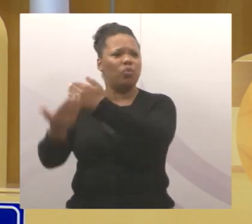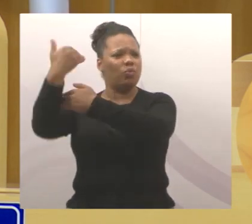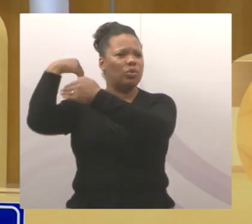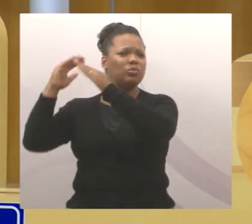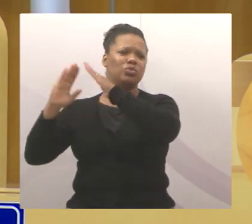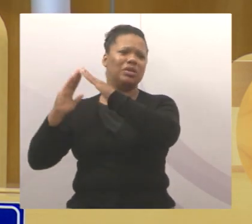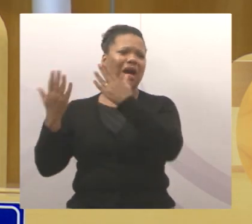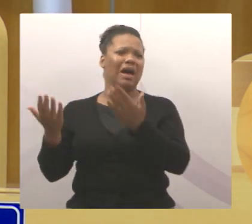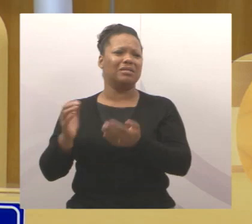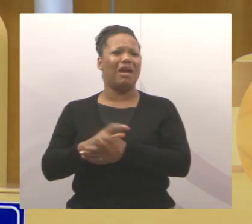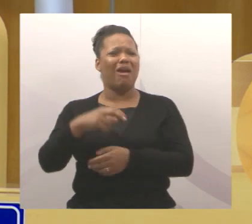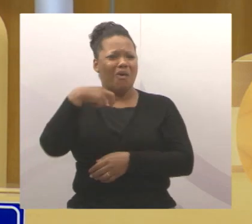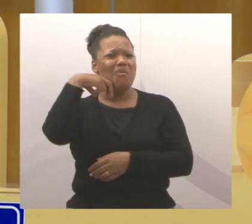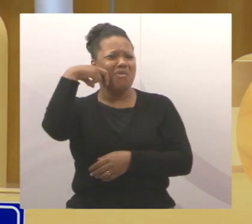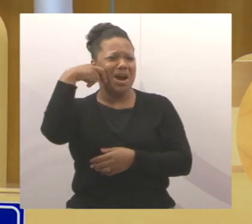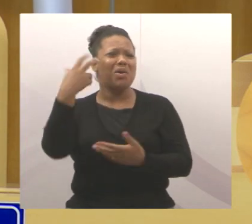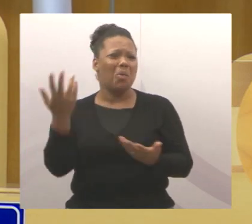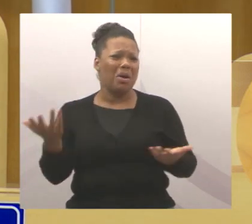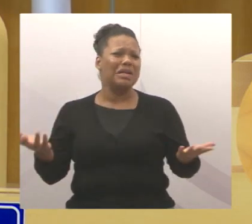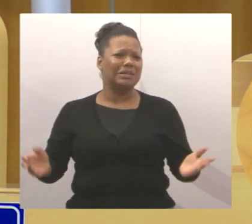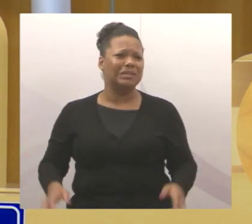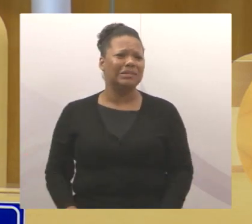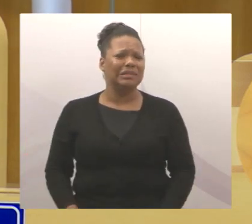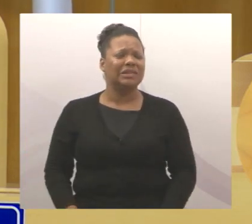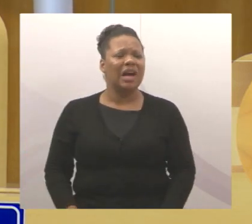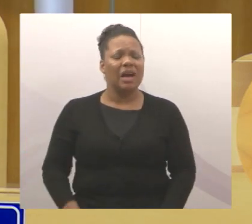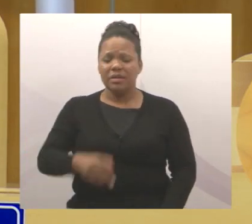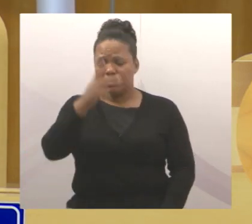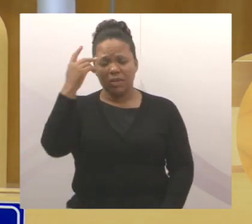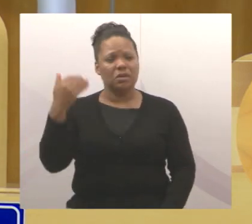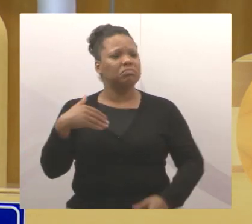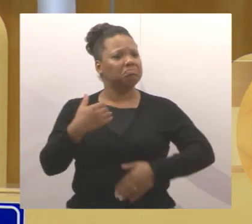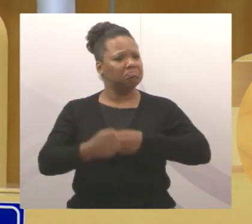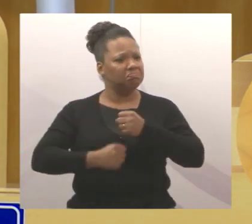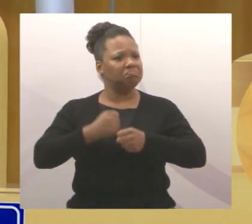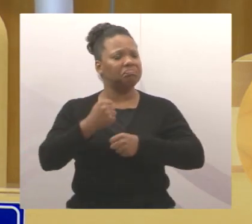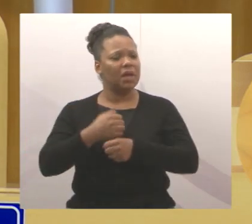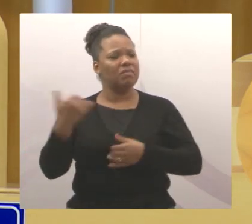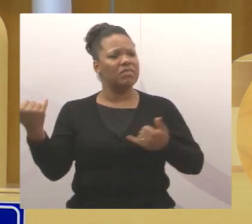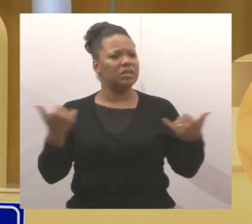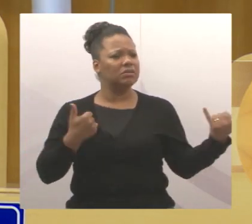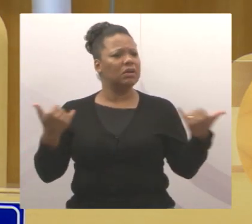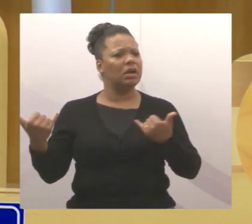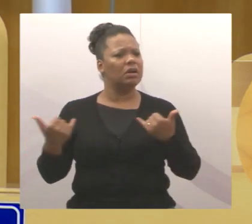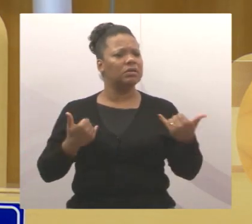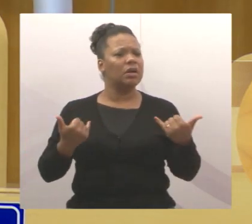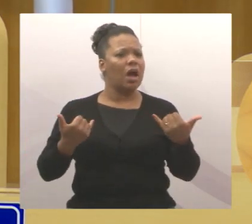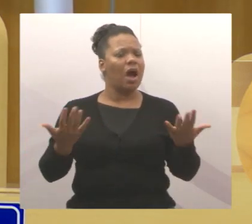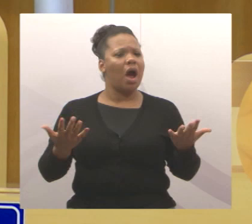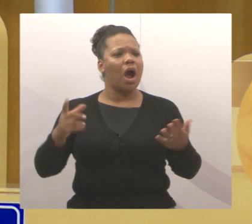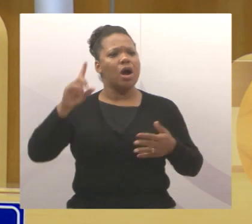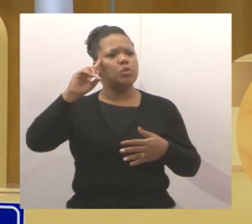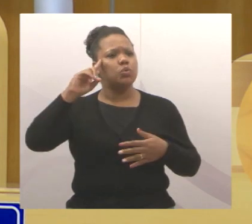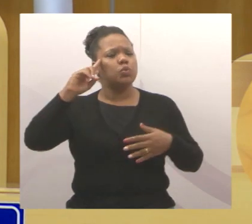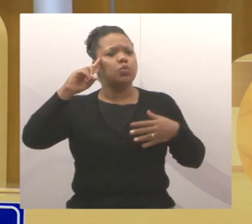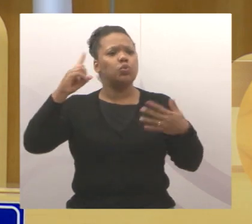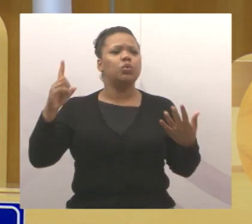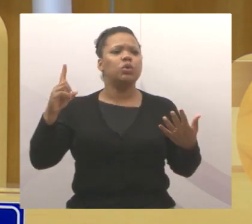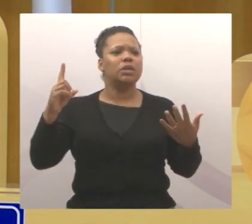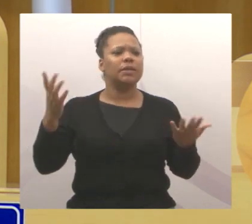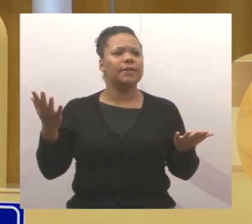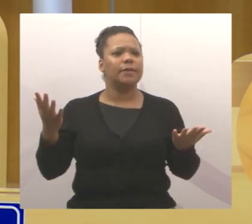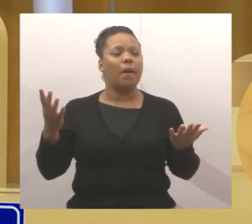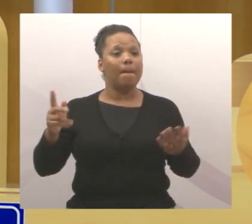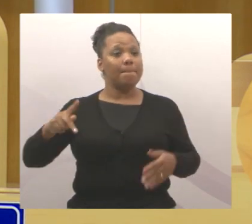tenho vergonha de morar ali, prefeito. E eu ouvi aqueles dramas, até que num determinado dia veio